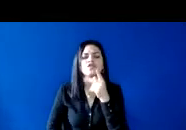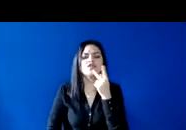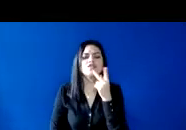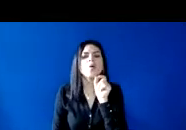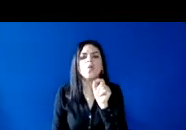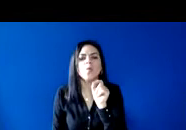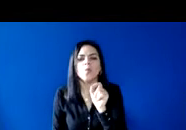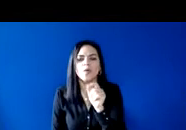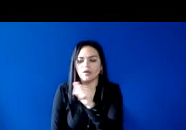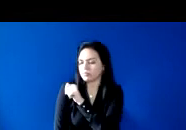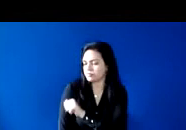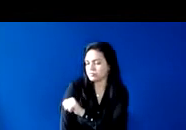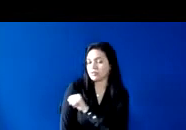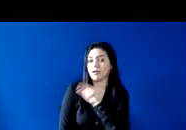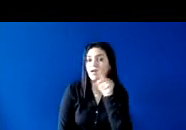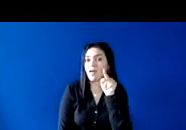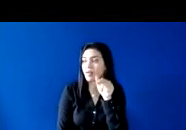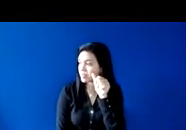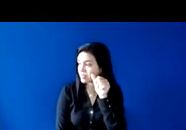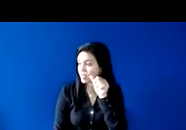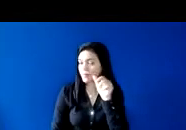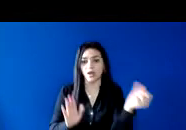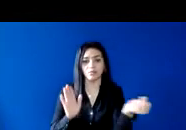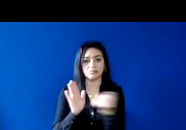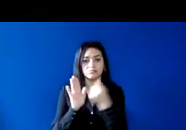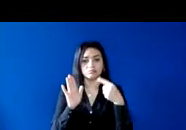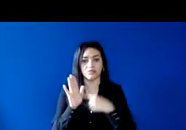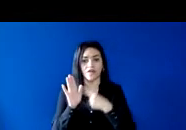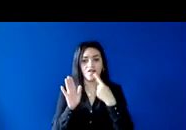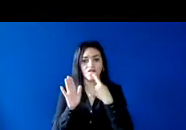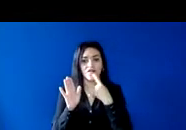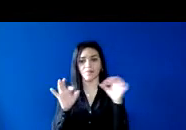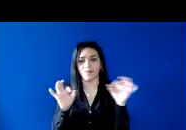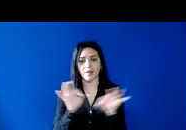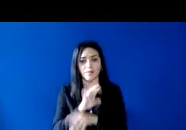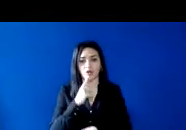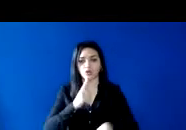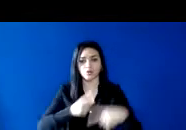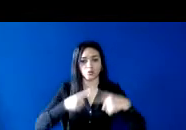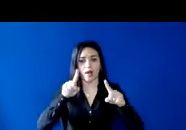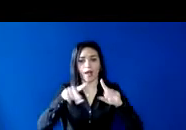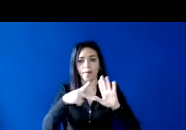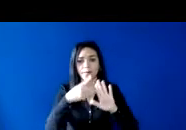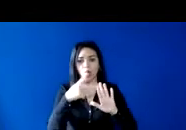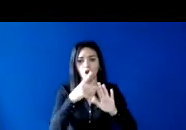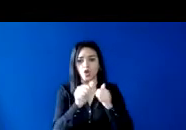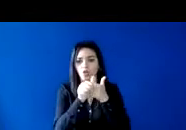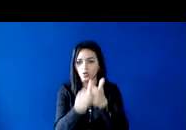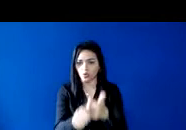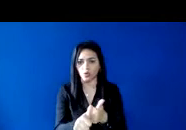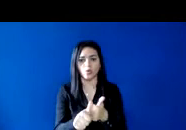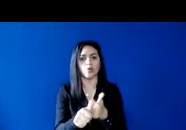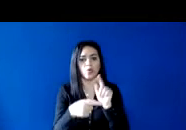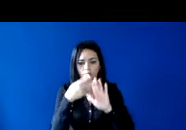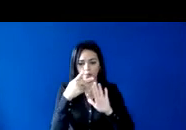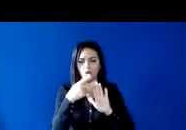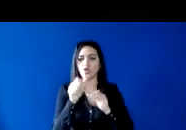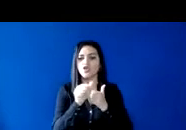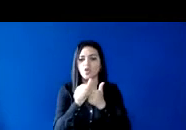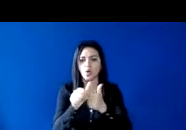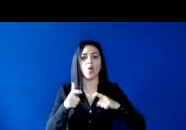dizer, essa mulher foi classificada como vermelha. Não tem discussão, são protocolos. Ali são protocolos clínicos